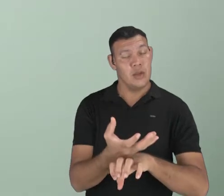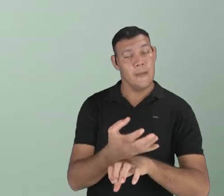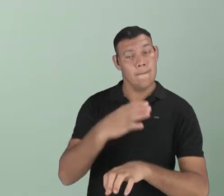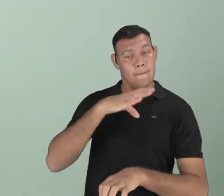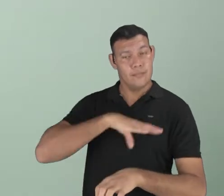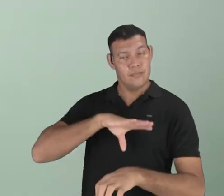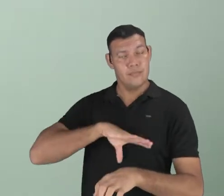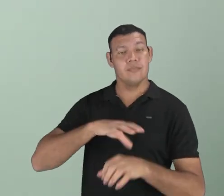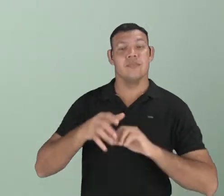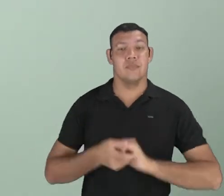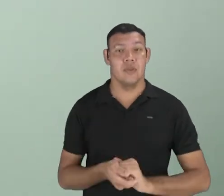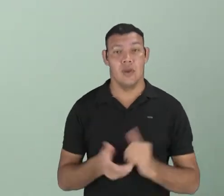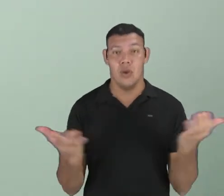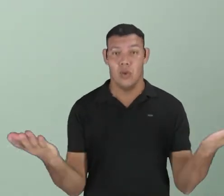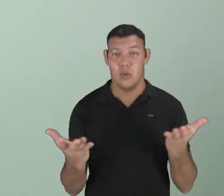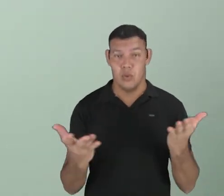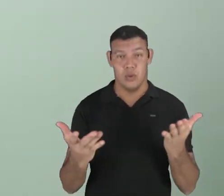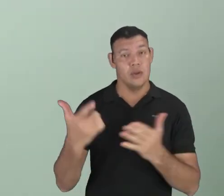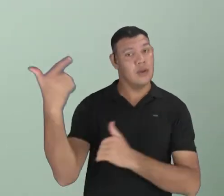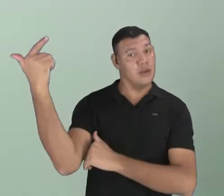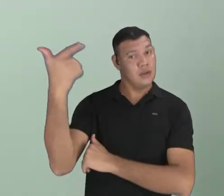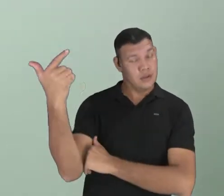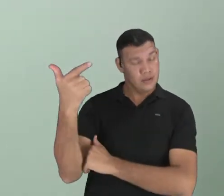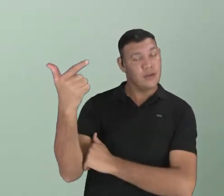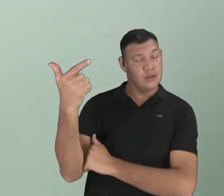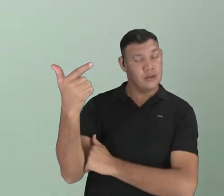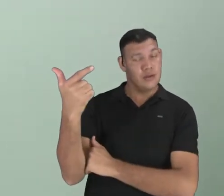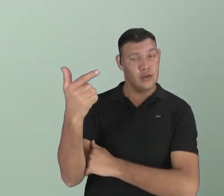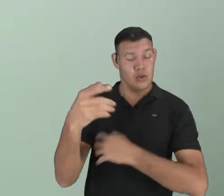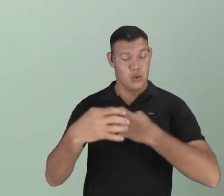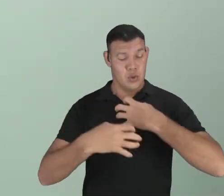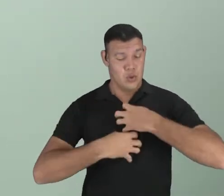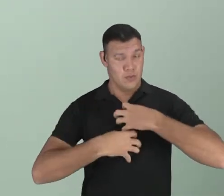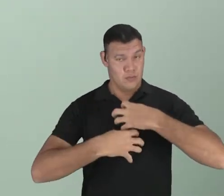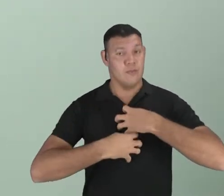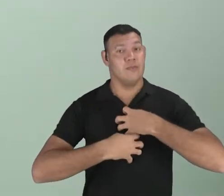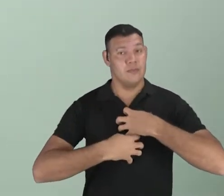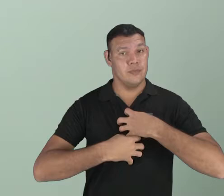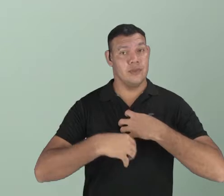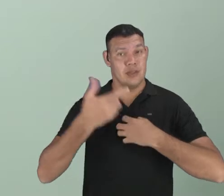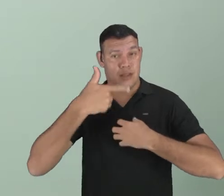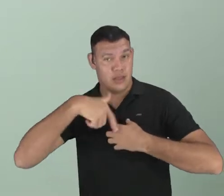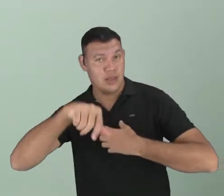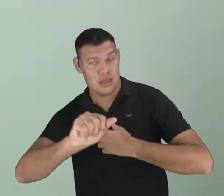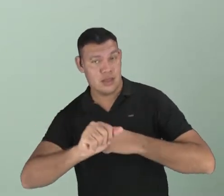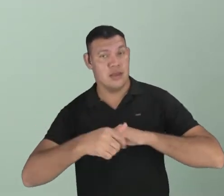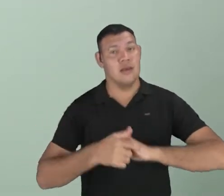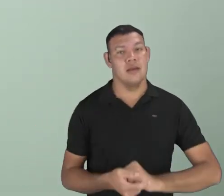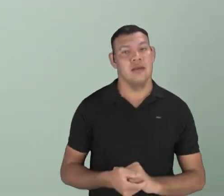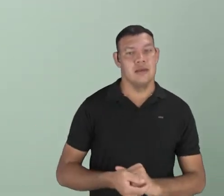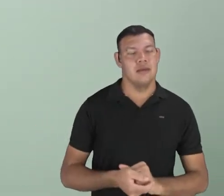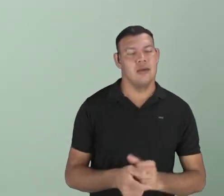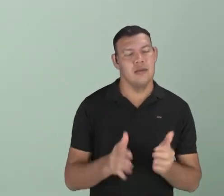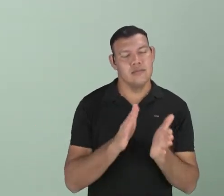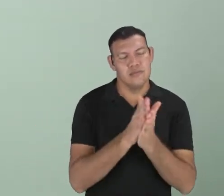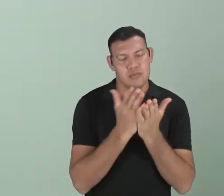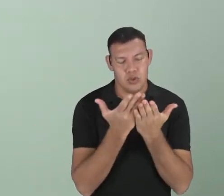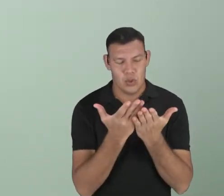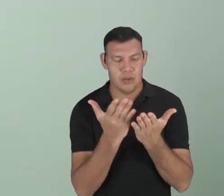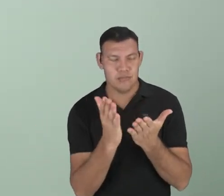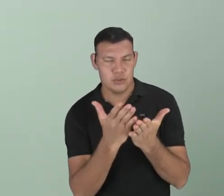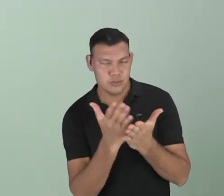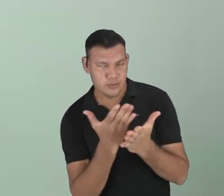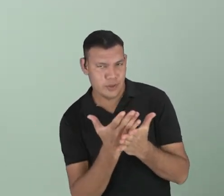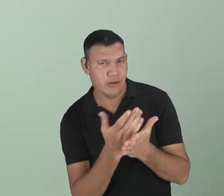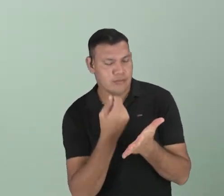a segunda parte das funções da linguagem. Pega o caderno, faz as anotações, para depois a gente tirar algumas dúvidas aí,